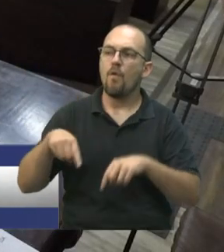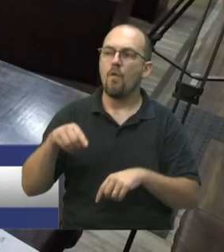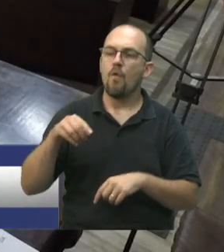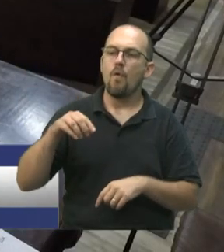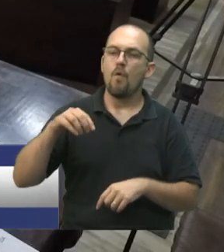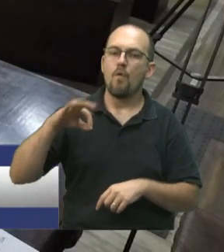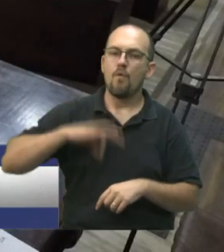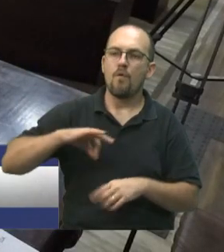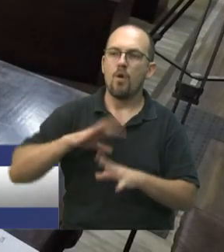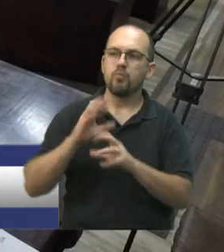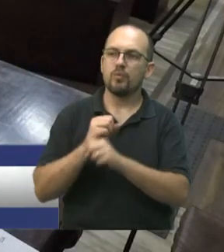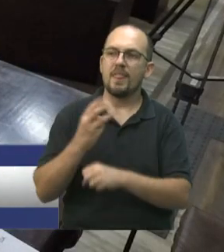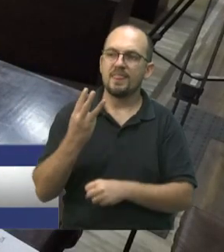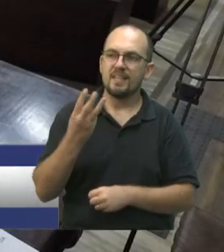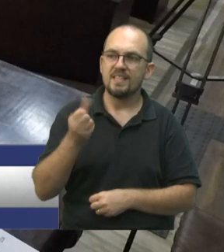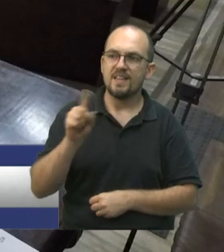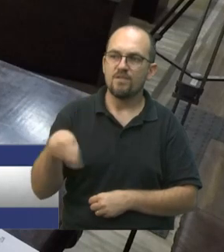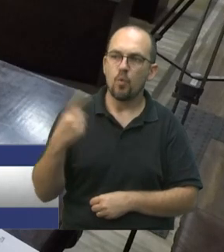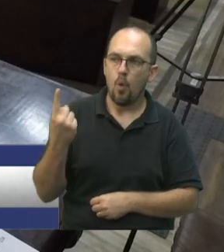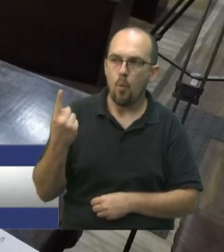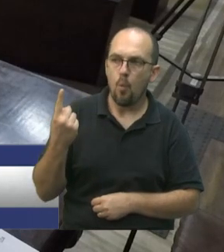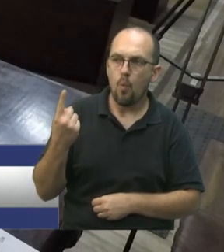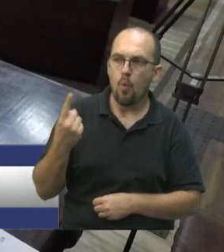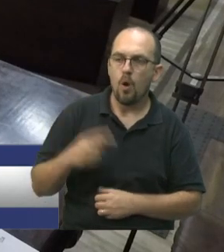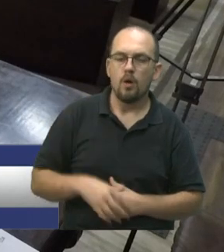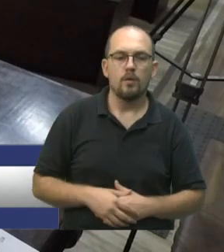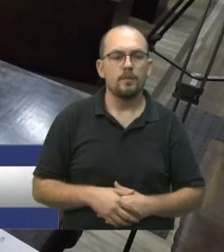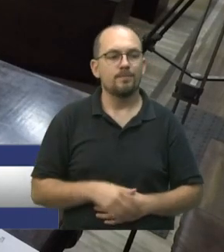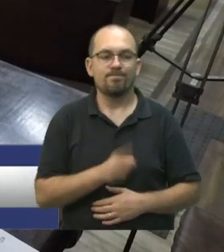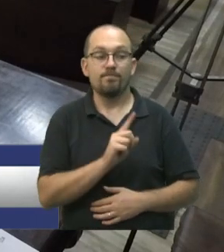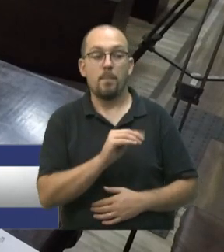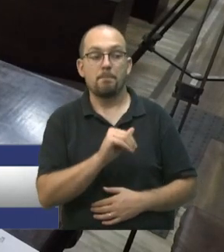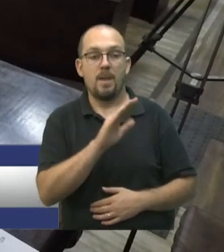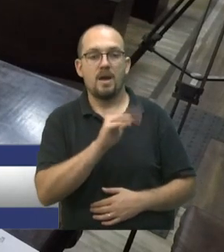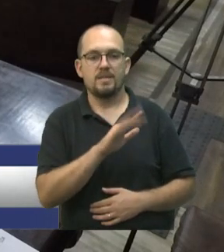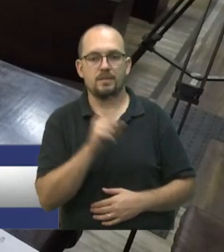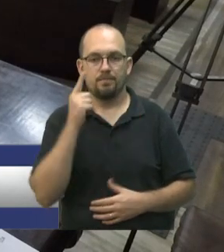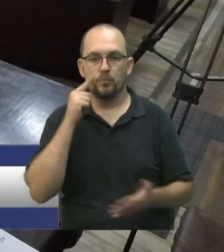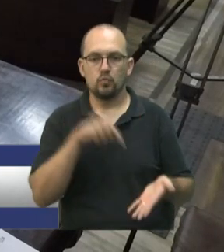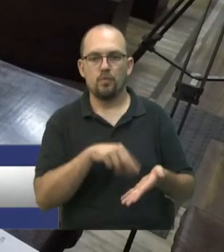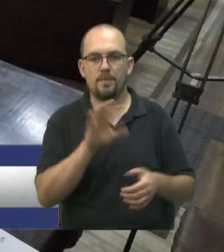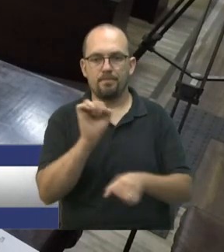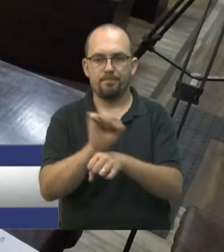36,1%. A folha corresponde mais, vereador Lampião. Deixa eu só pegar para você.